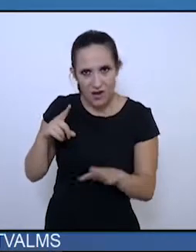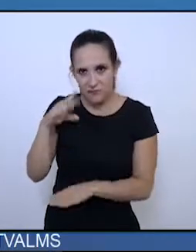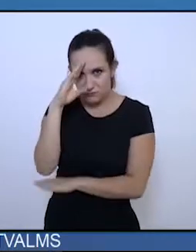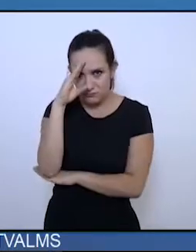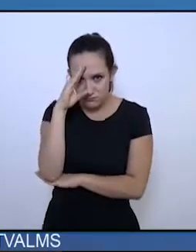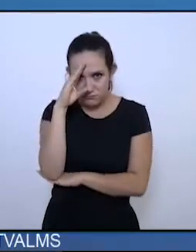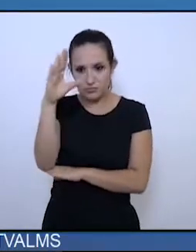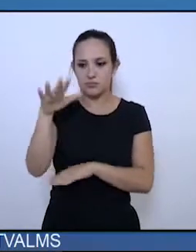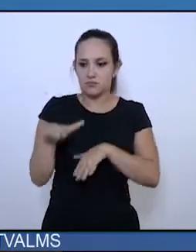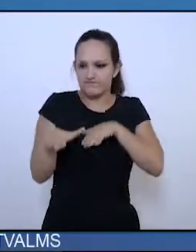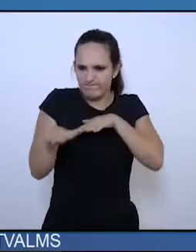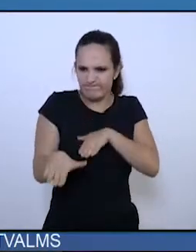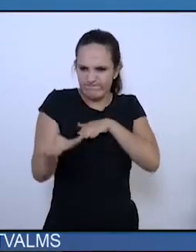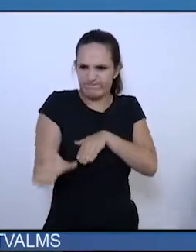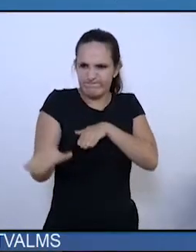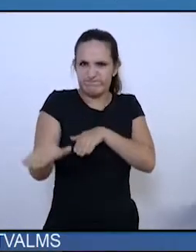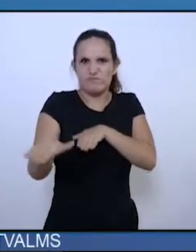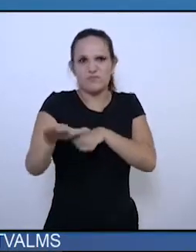Janeiro